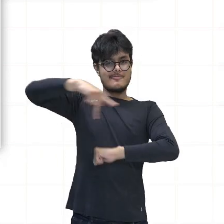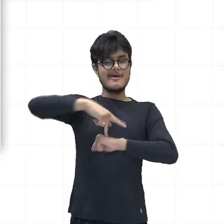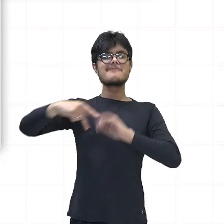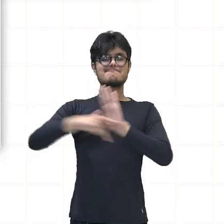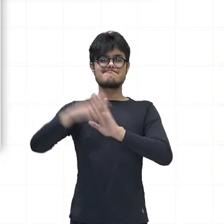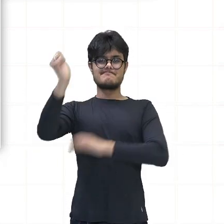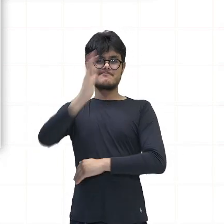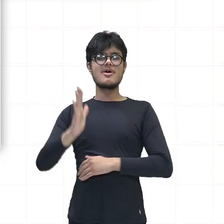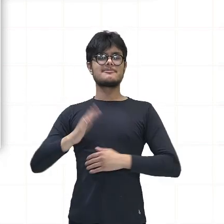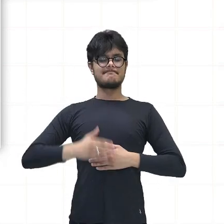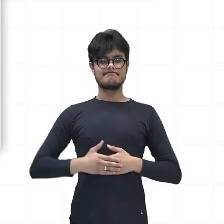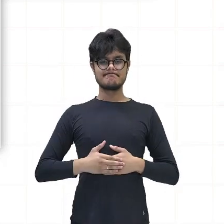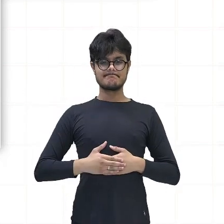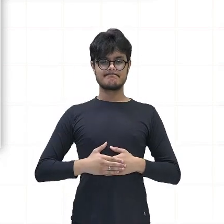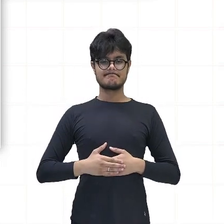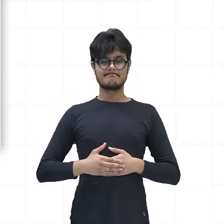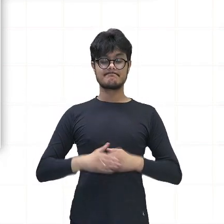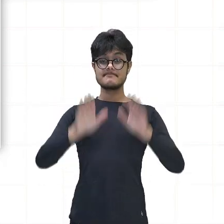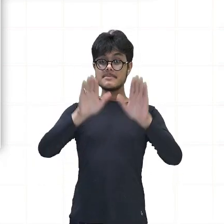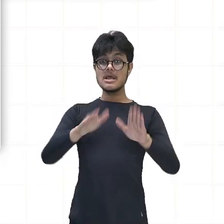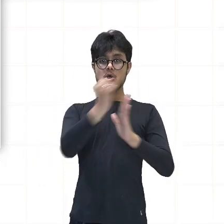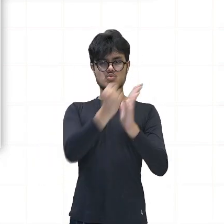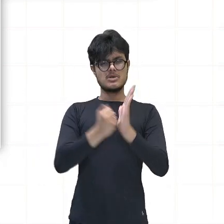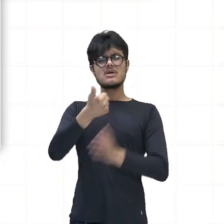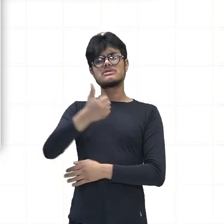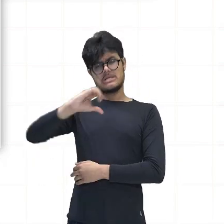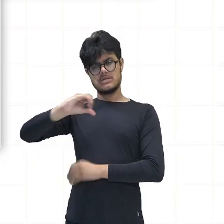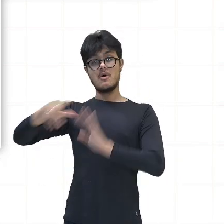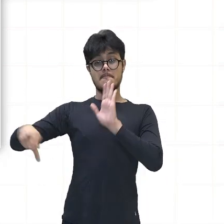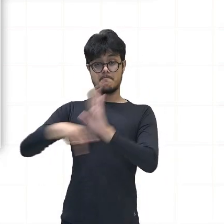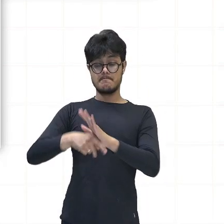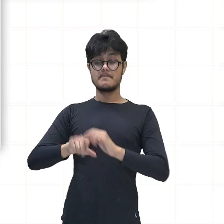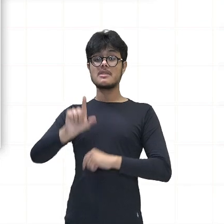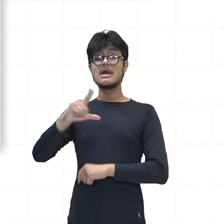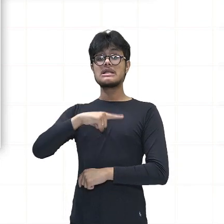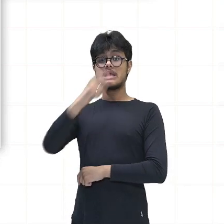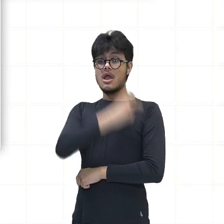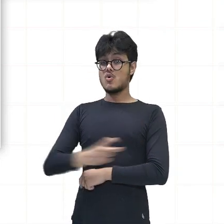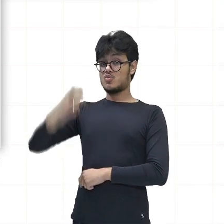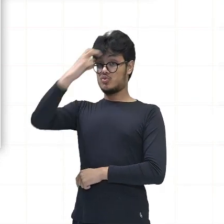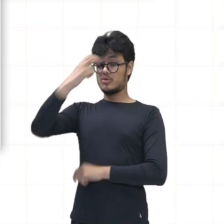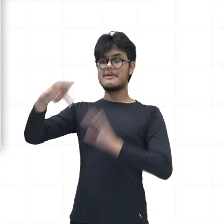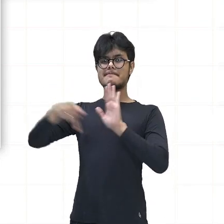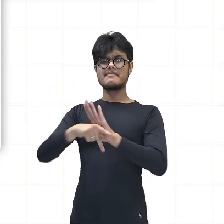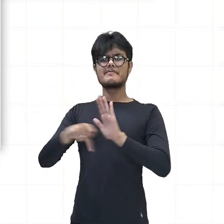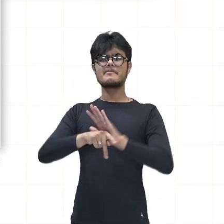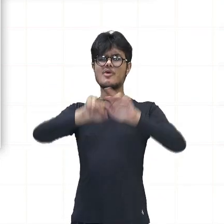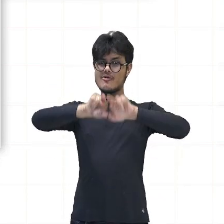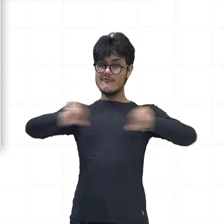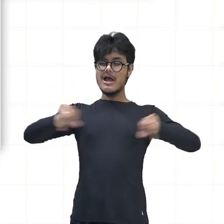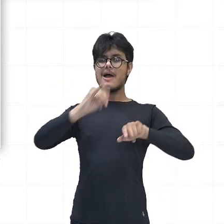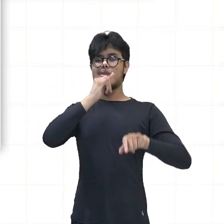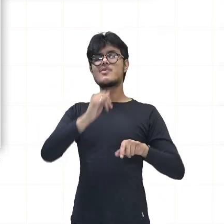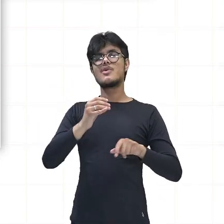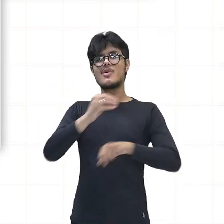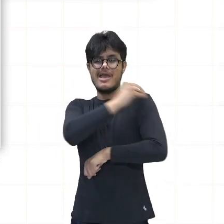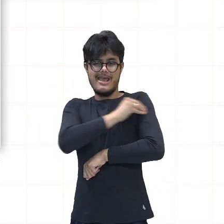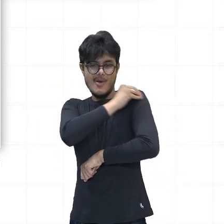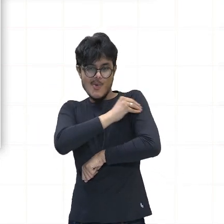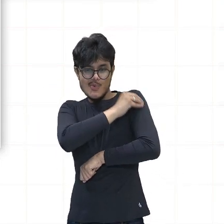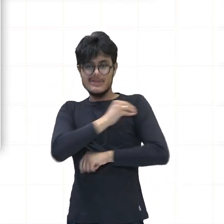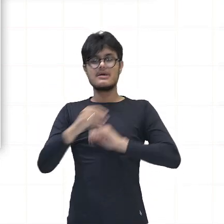foi um incentivo. Ainda no século XIX, nós temos a cultura do cacau e do algodão, né, lá no